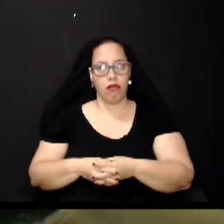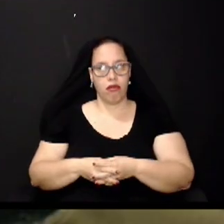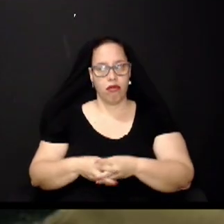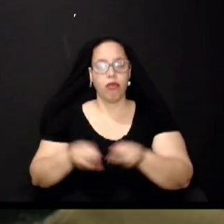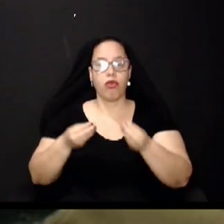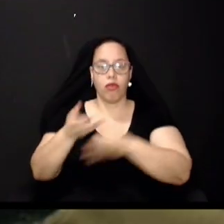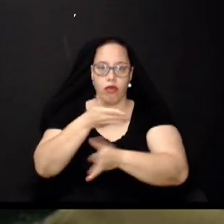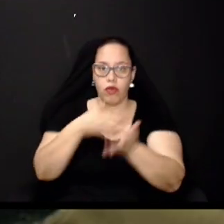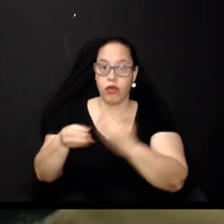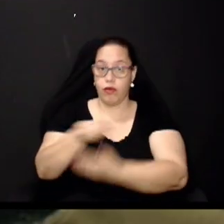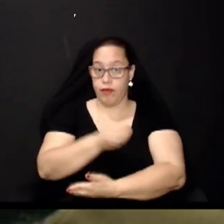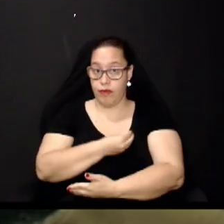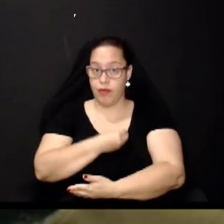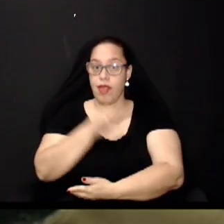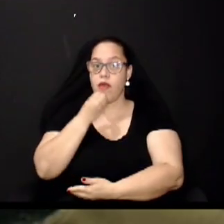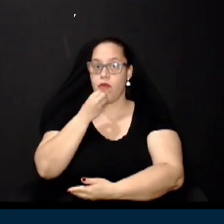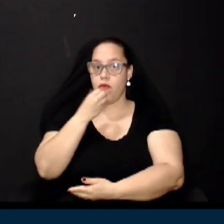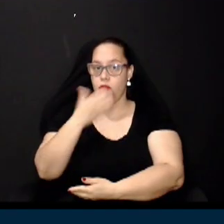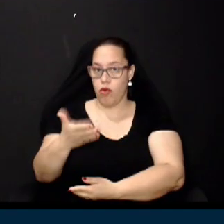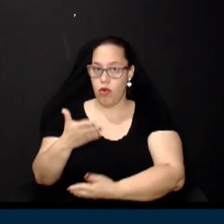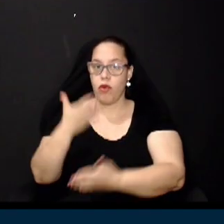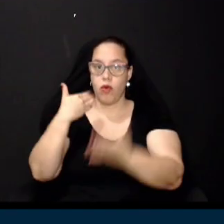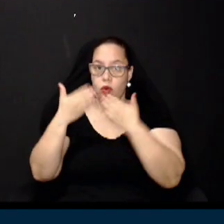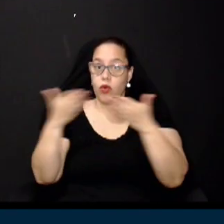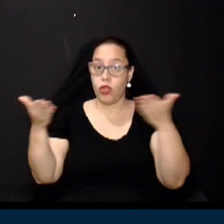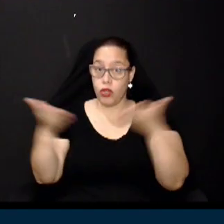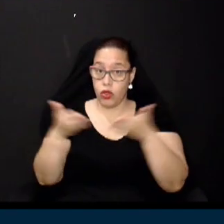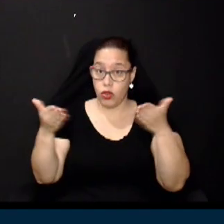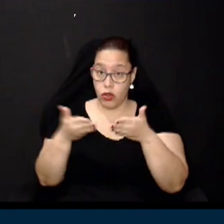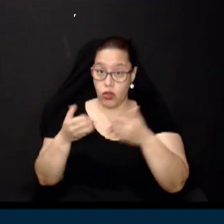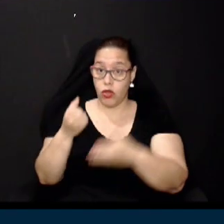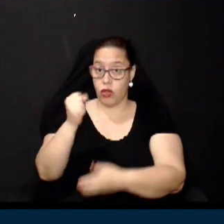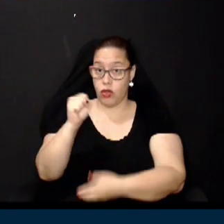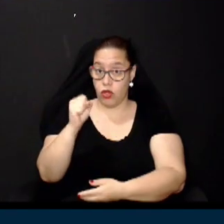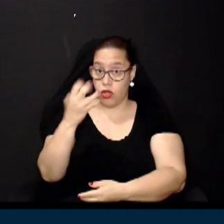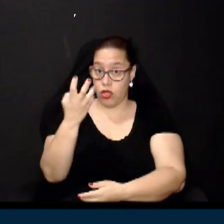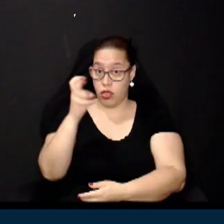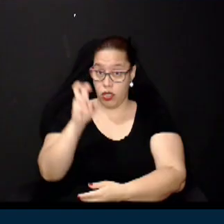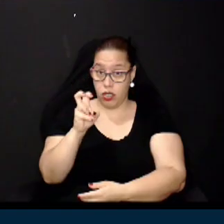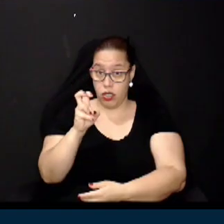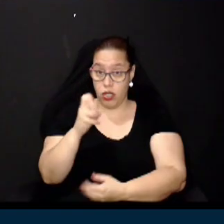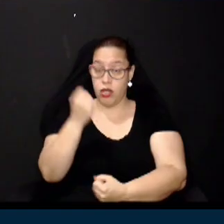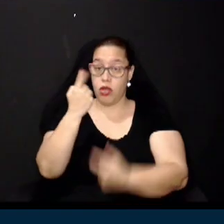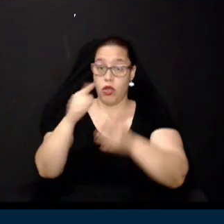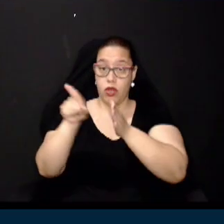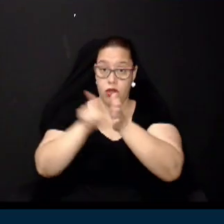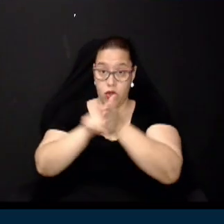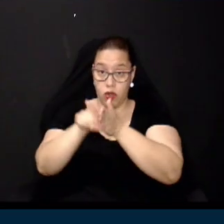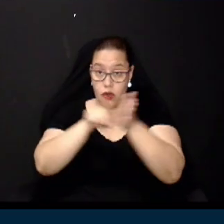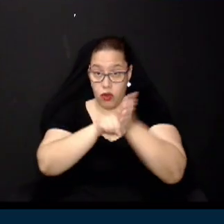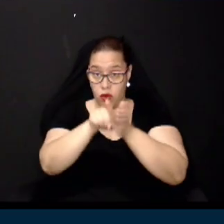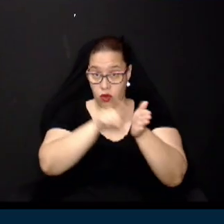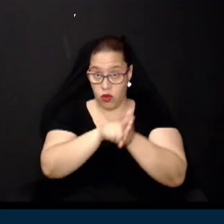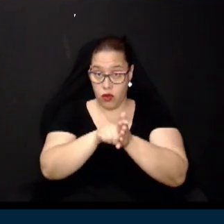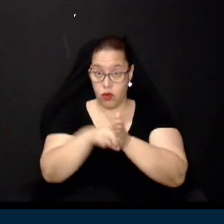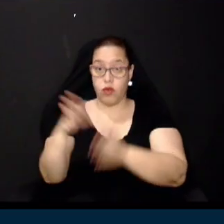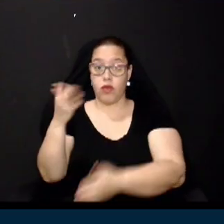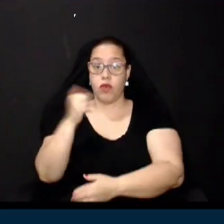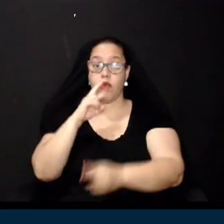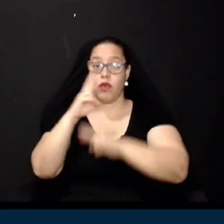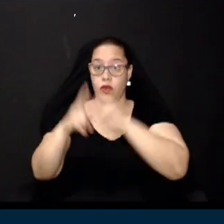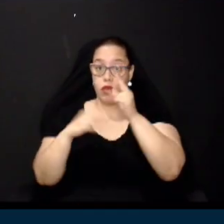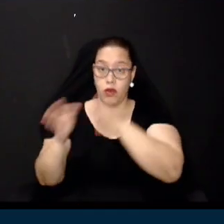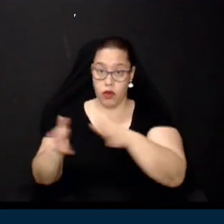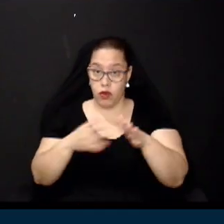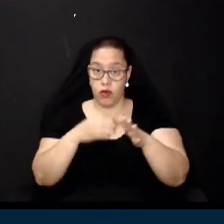vida. Muito bom o nosso bate-papo de hoje, agora 8h45, nós temos algumas perguntas. Então vamos lá, produção. A produção está avisando, o pessoal